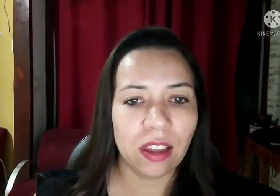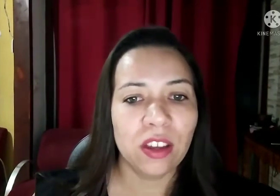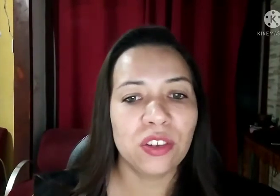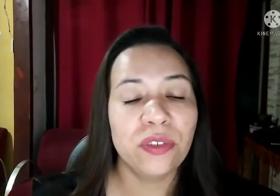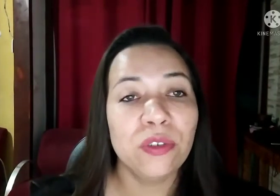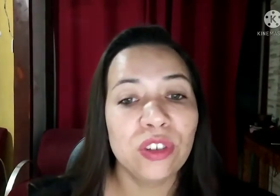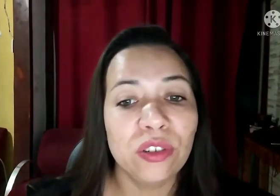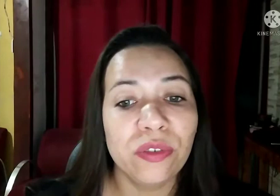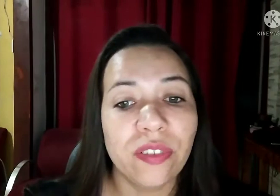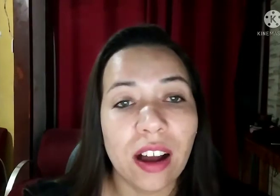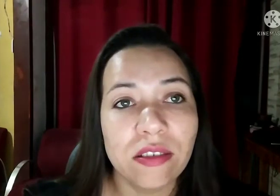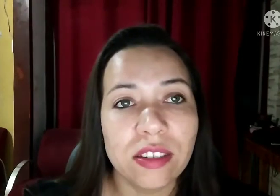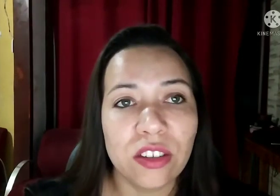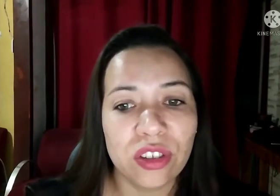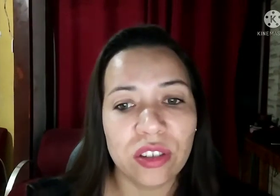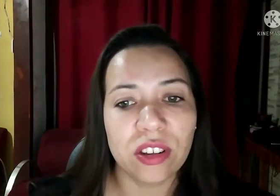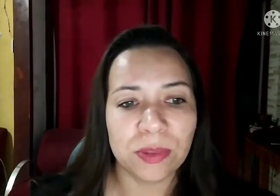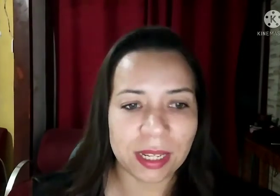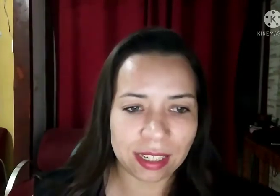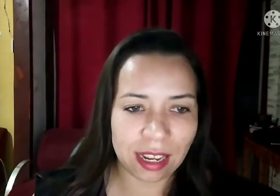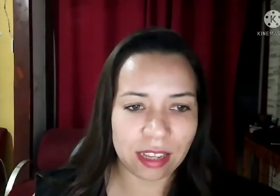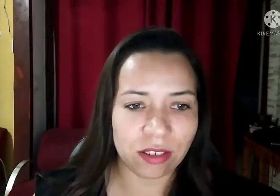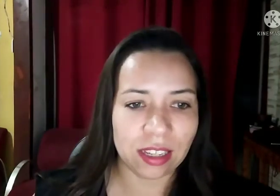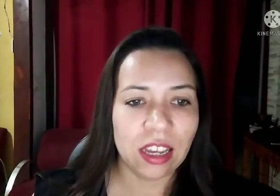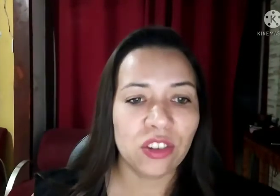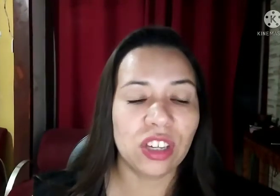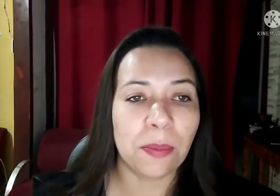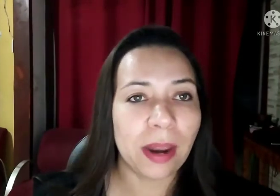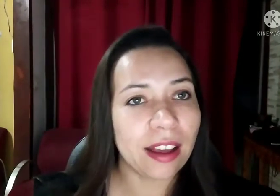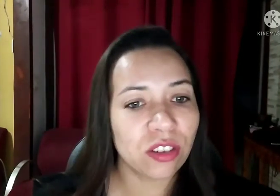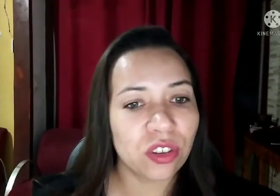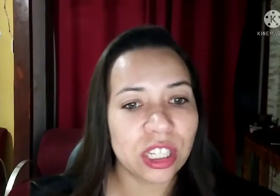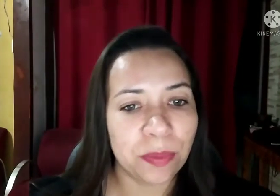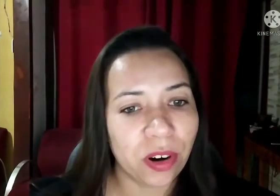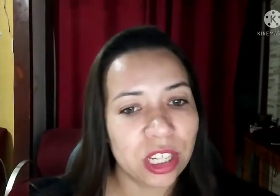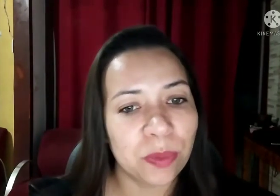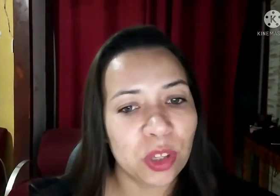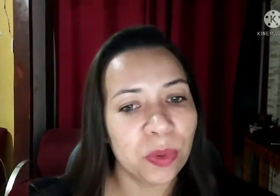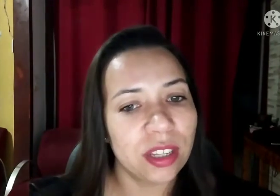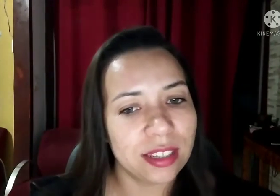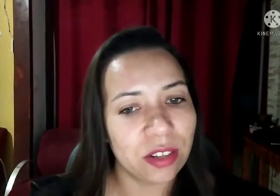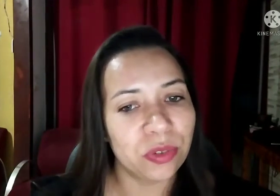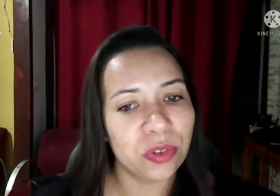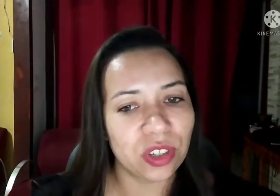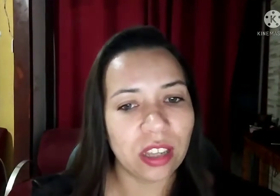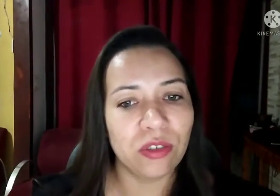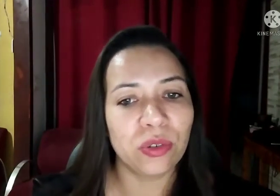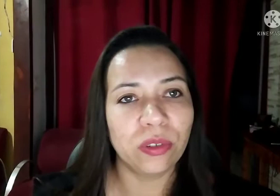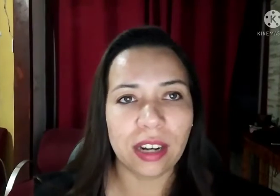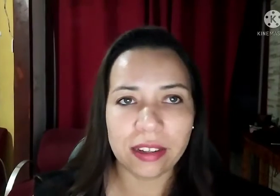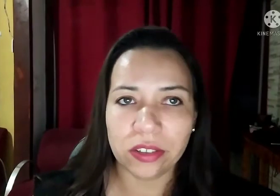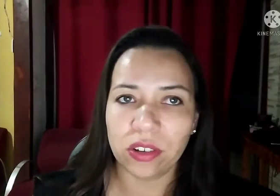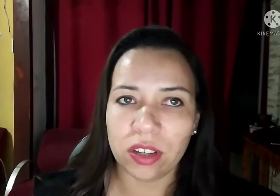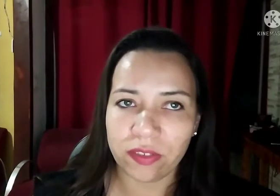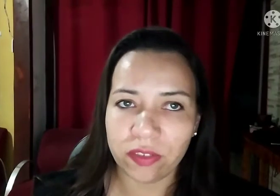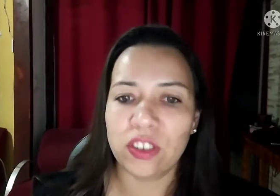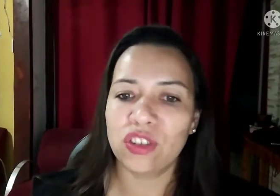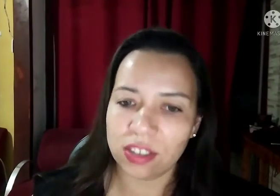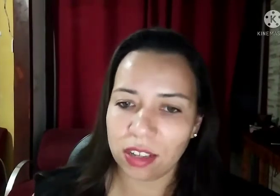pandemia, difundindo falsos sentidos aos brasileiros, de que a prática de esportes pode proteger o sujeito de